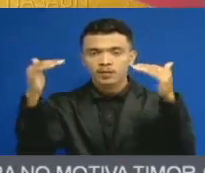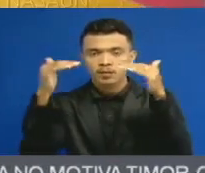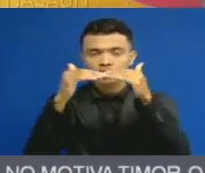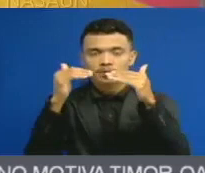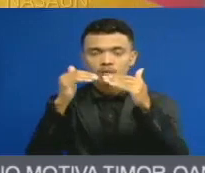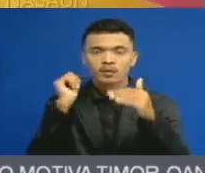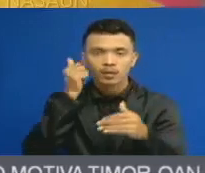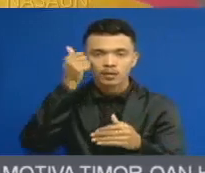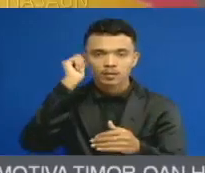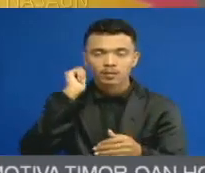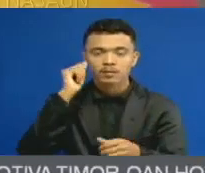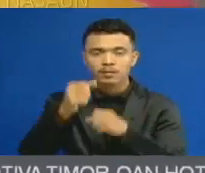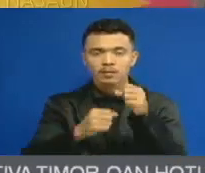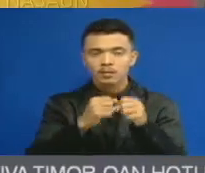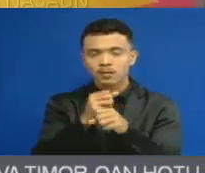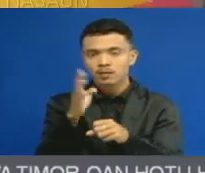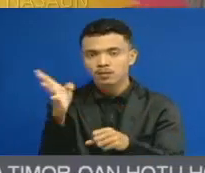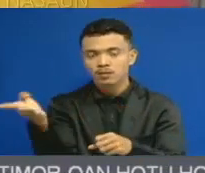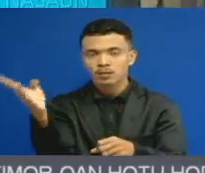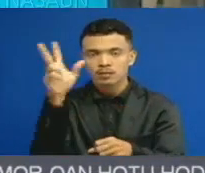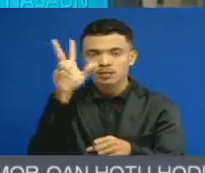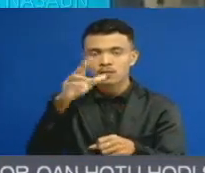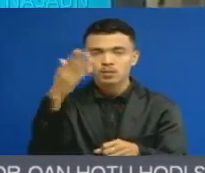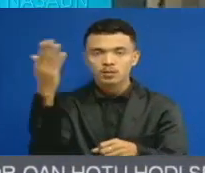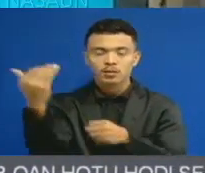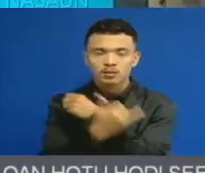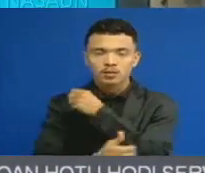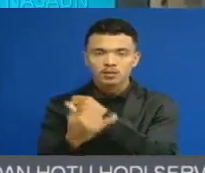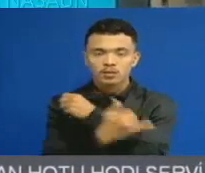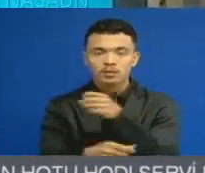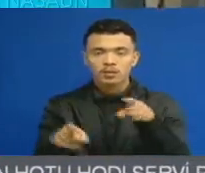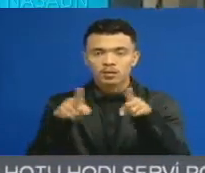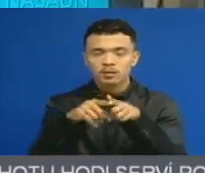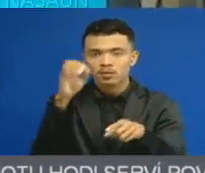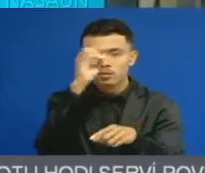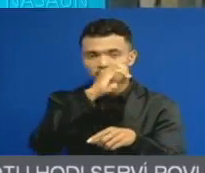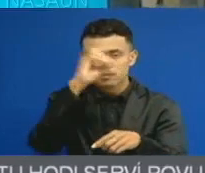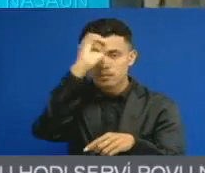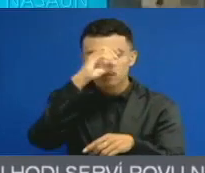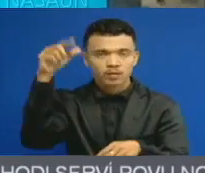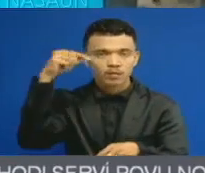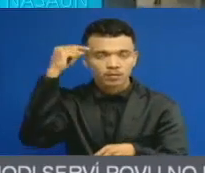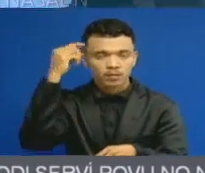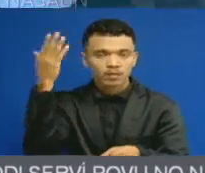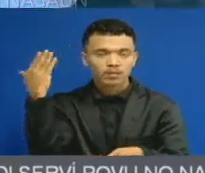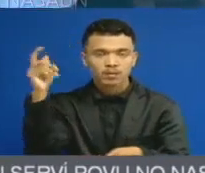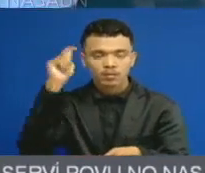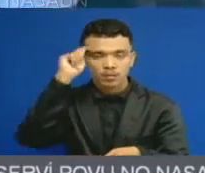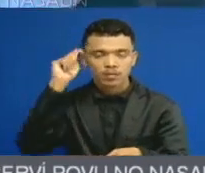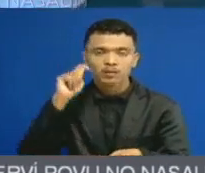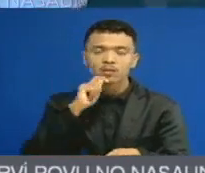ASEAN, Badala Hatnulo Resintolo e a Jakarta Nudar Observador. Antes do governo anterior, liderado Taur